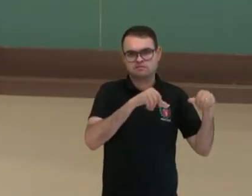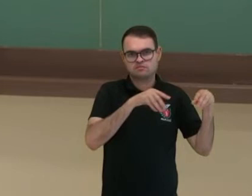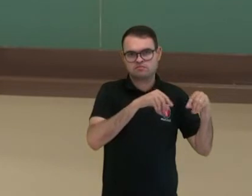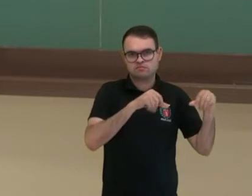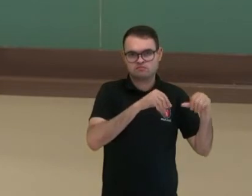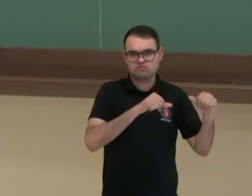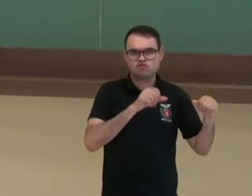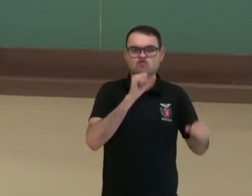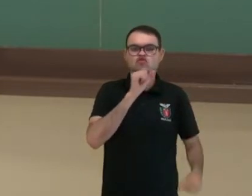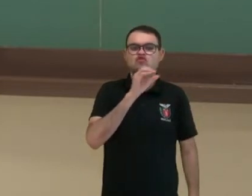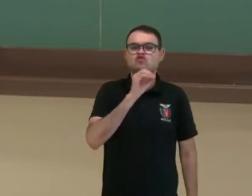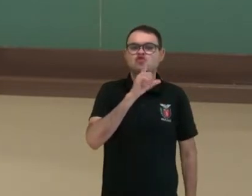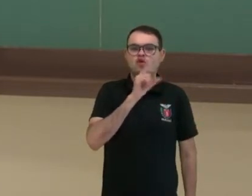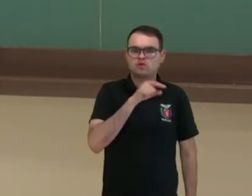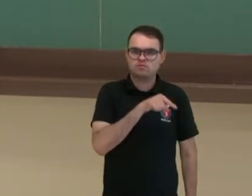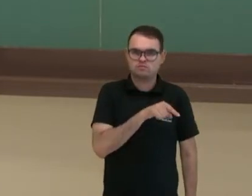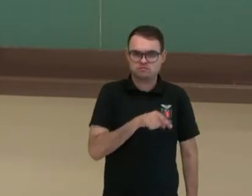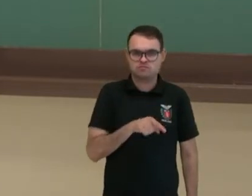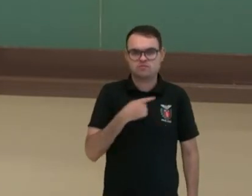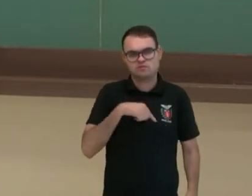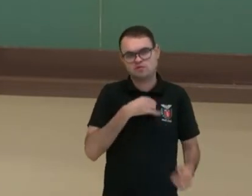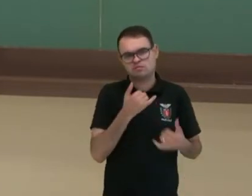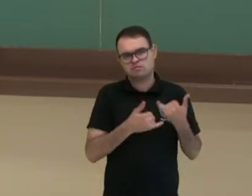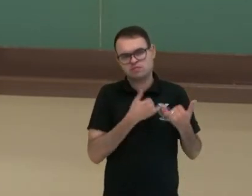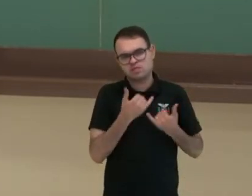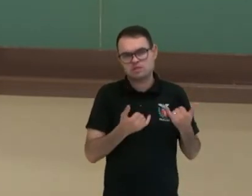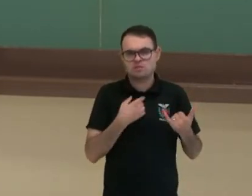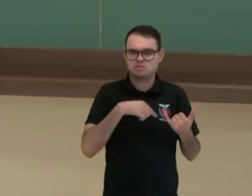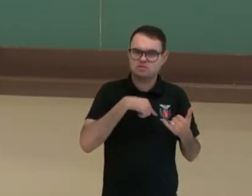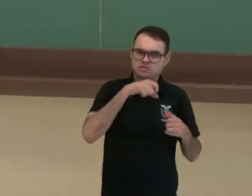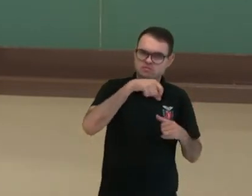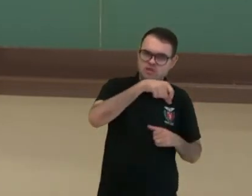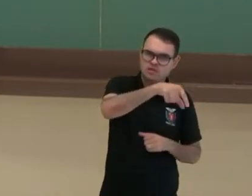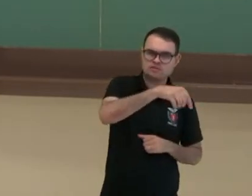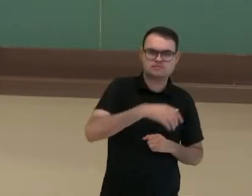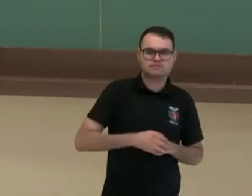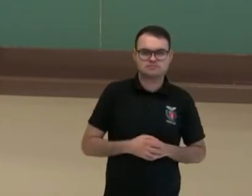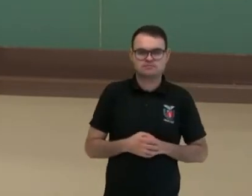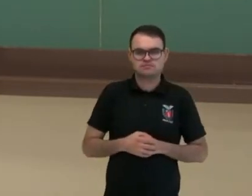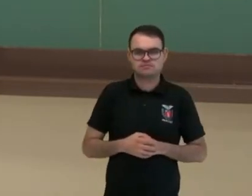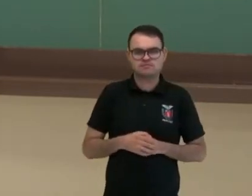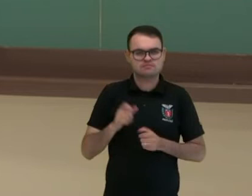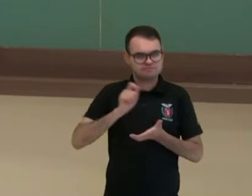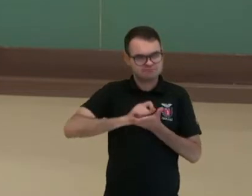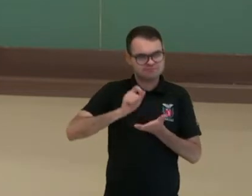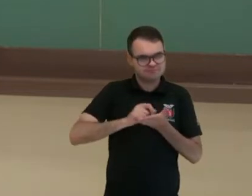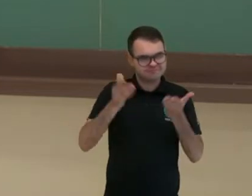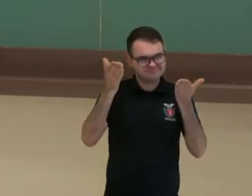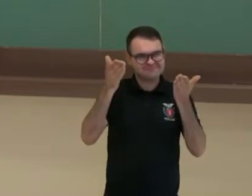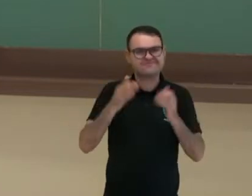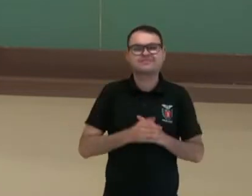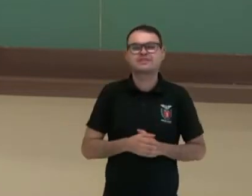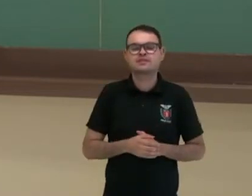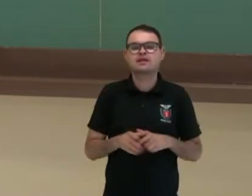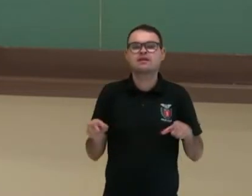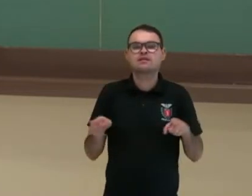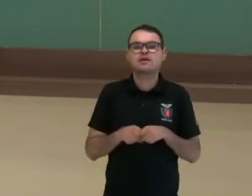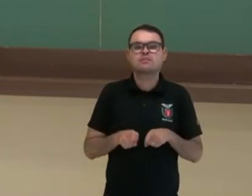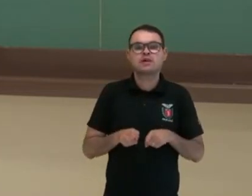do solo que a gente brinca, que a gente planta. E você pode anotar também no seu caderno a